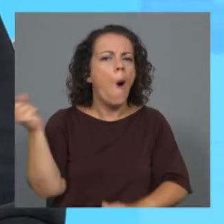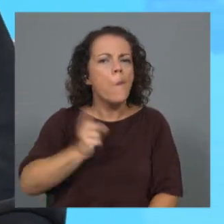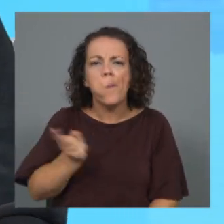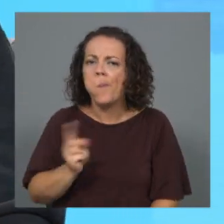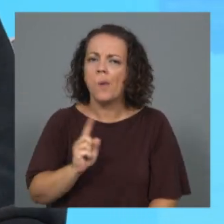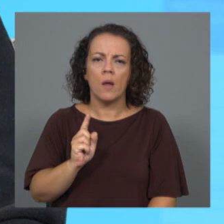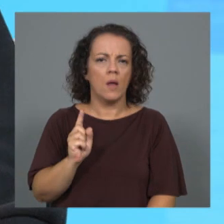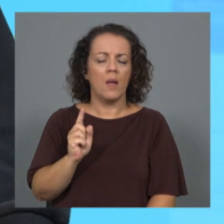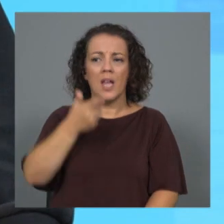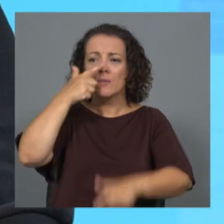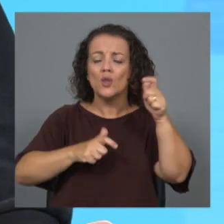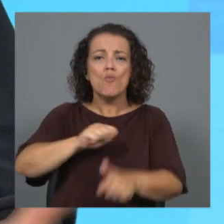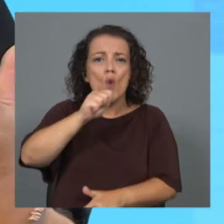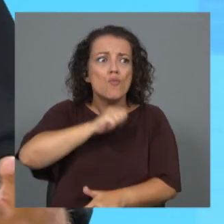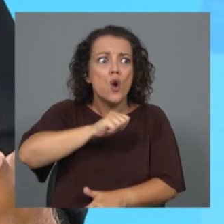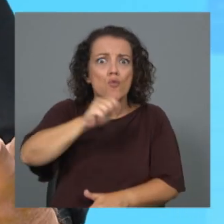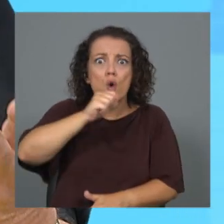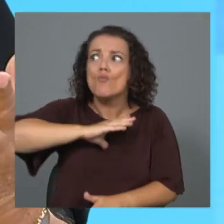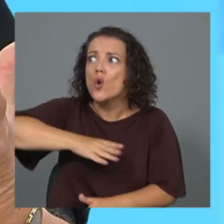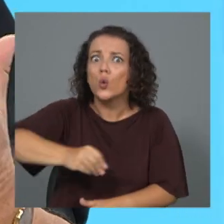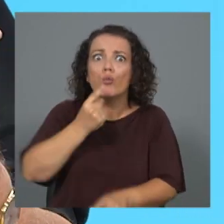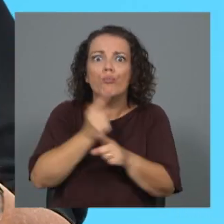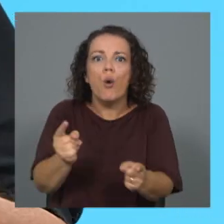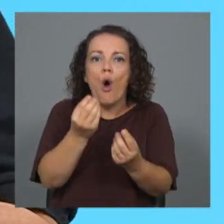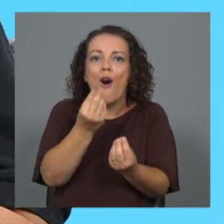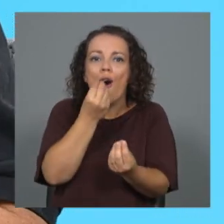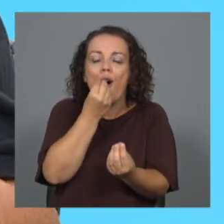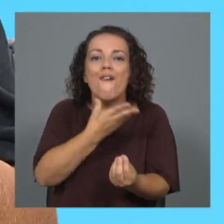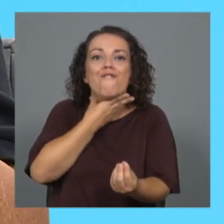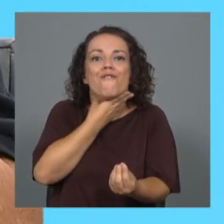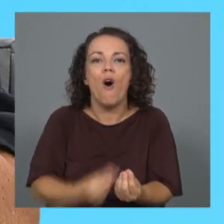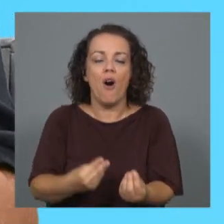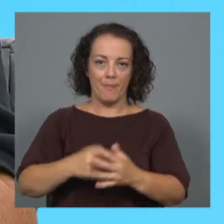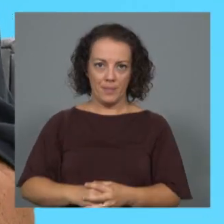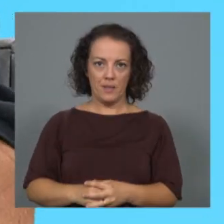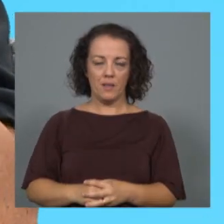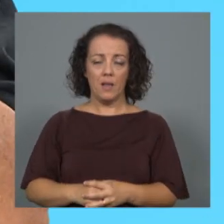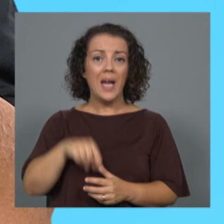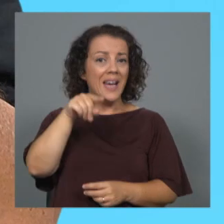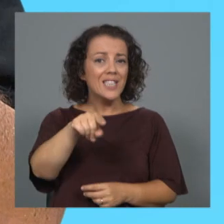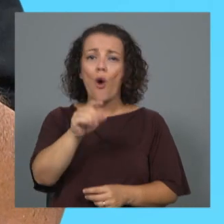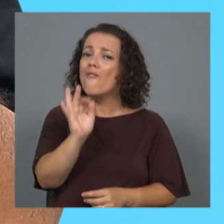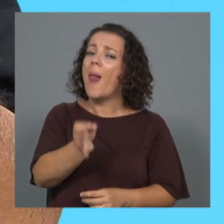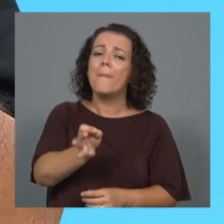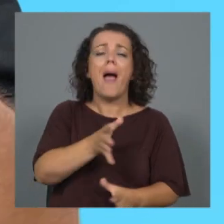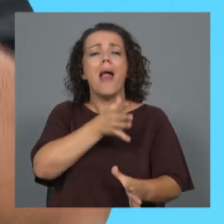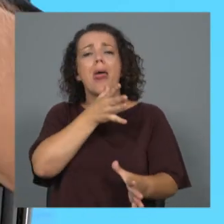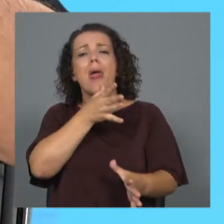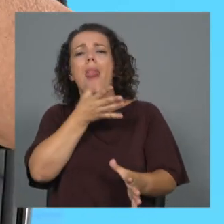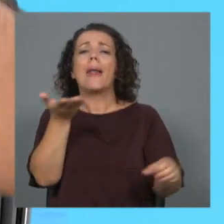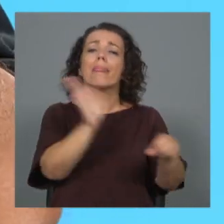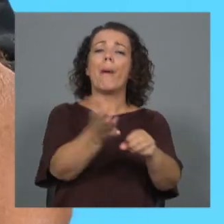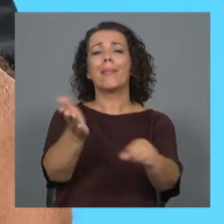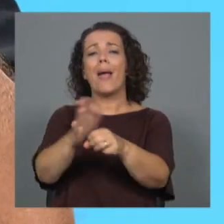pessoas, que está a morrer, há fome no mundo. E, portanto, não vale a pena andar com estes discursos paliativos e com